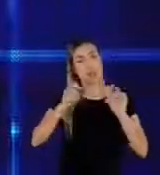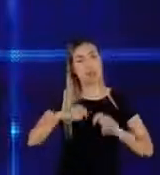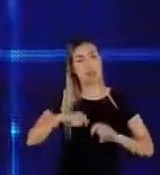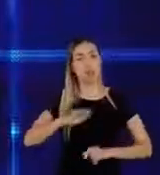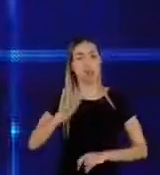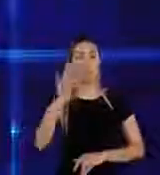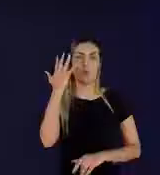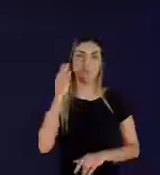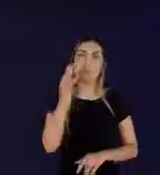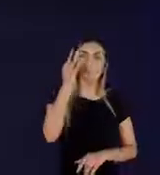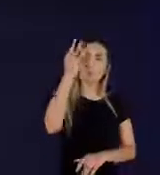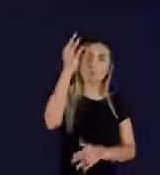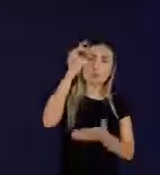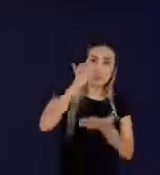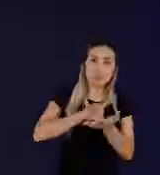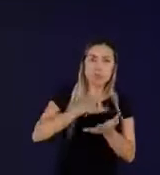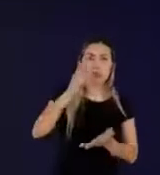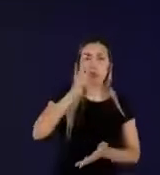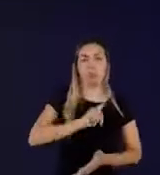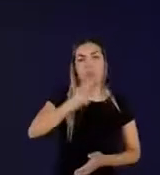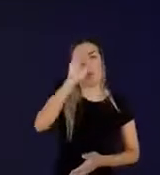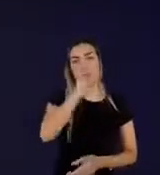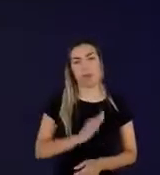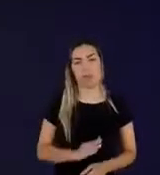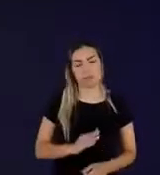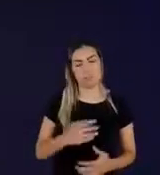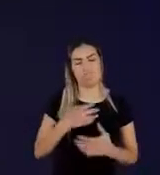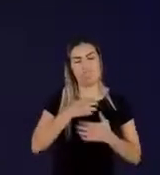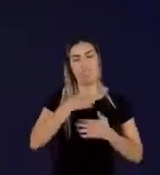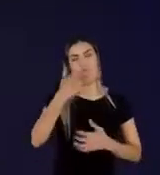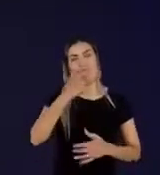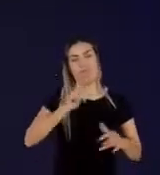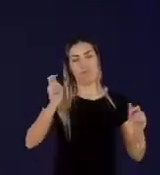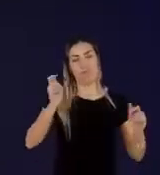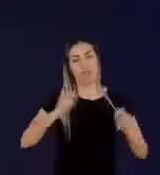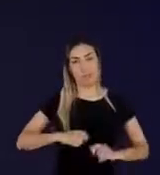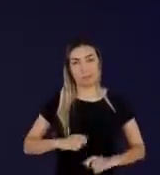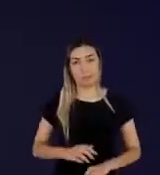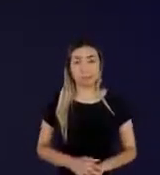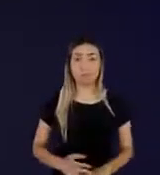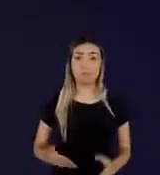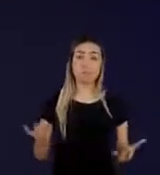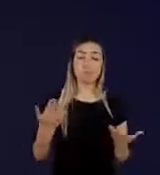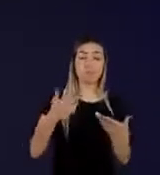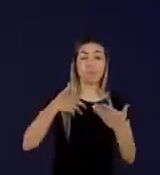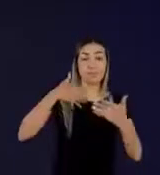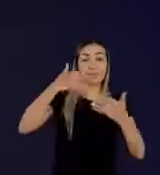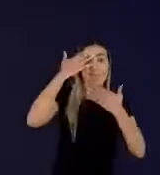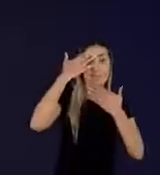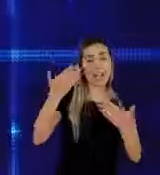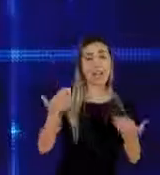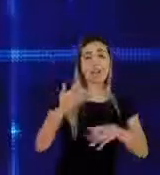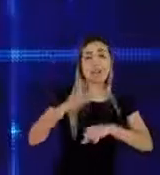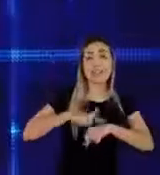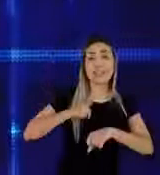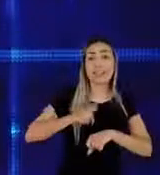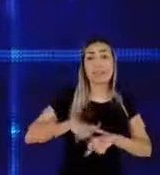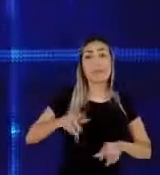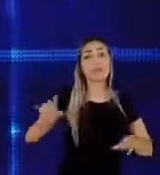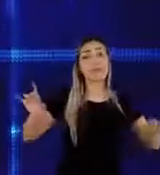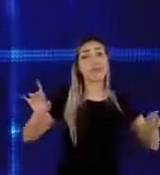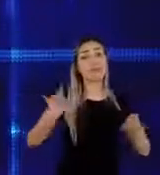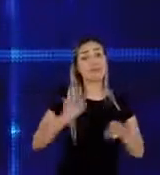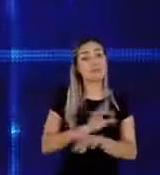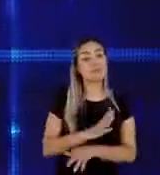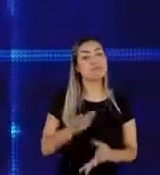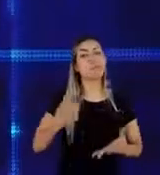chegue para a sociedade brasileira. Bom, eu quero agradecer. A gente encerrou, o nosso tempo aqui já se esgotou. Eu quero